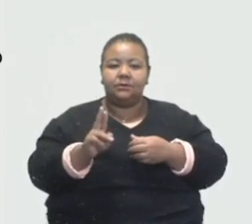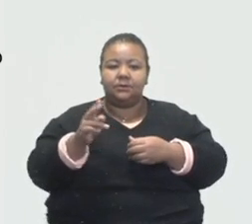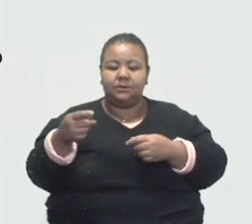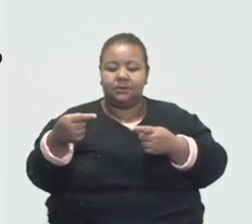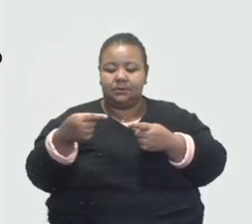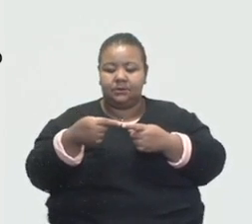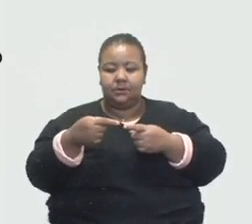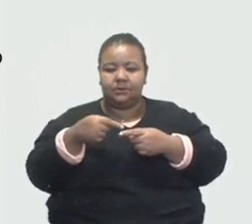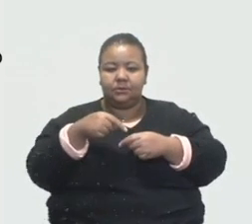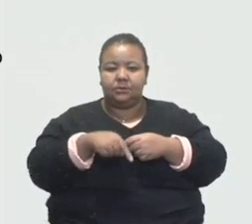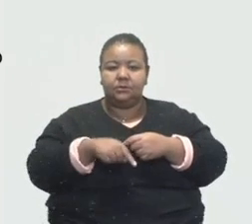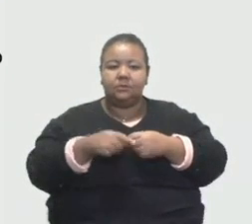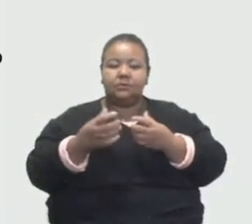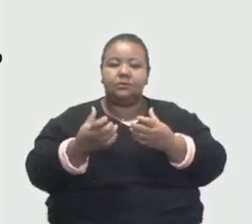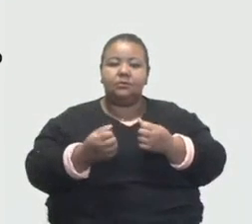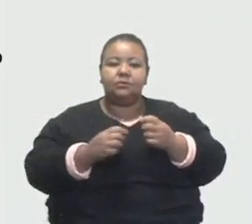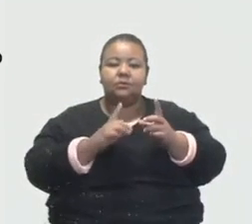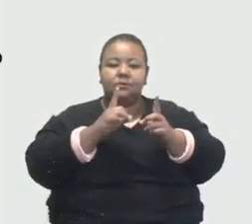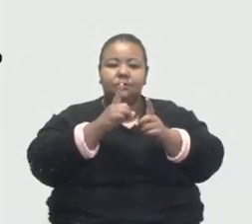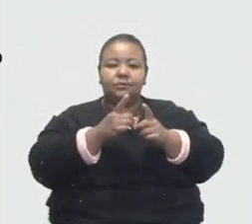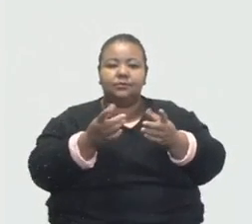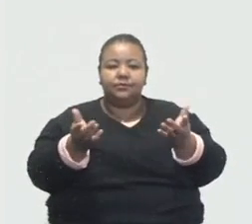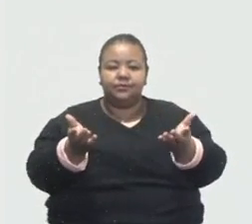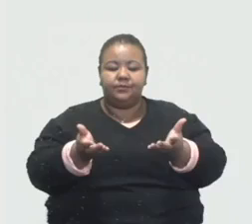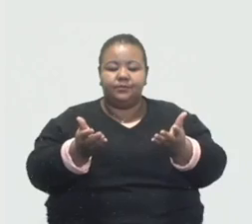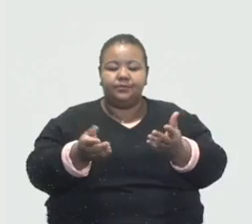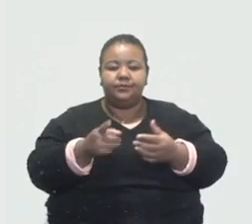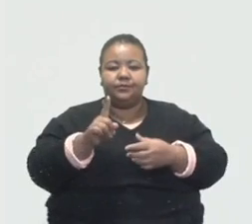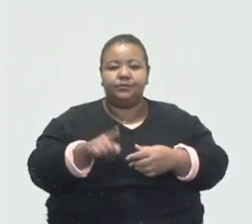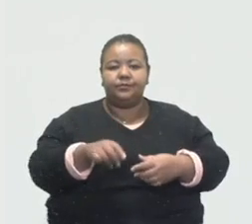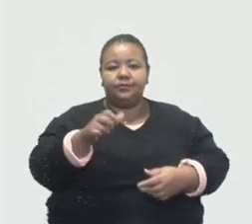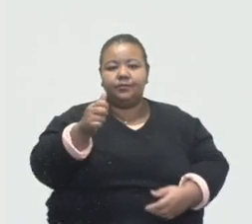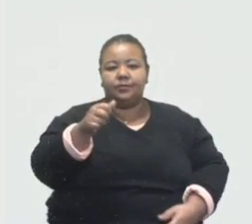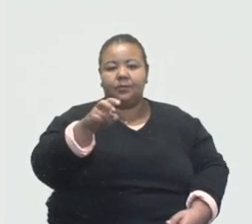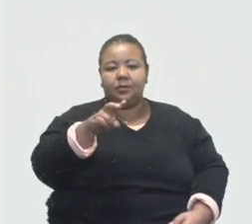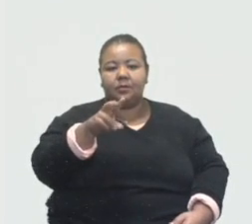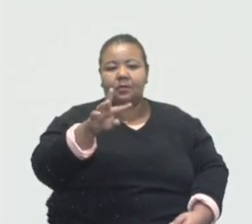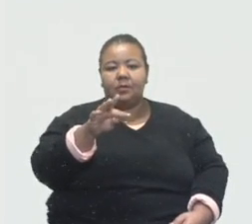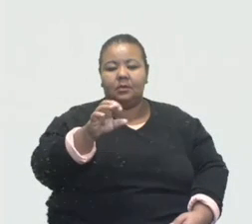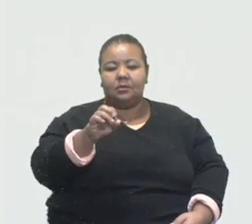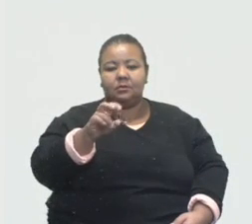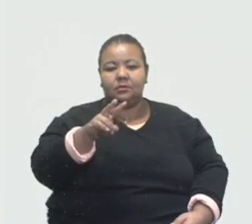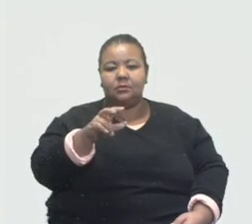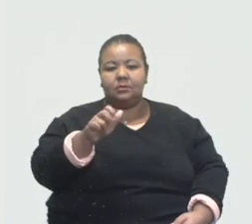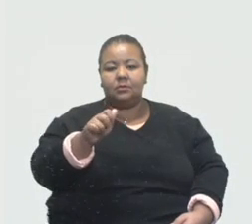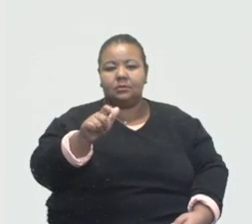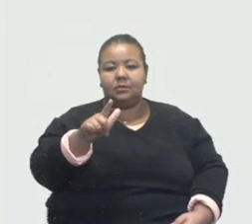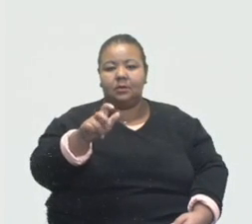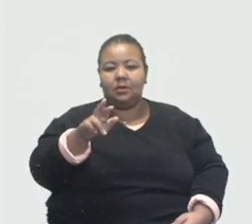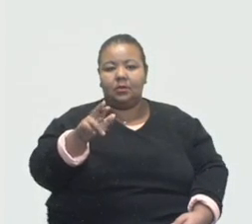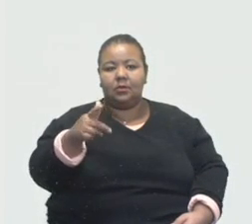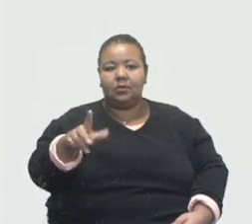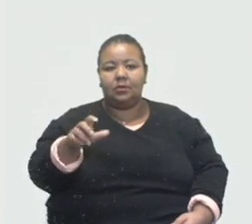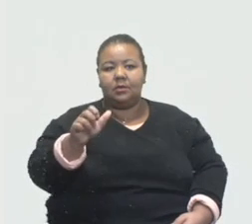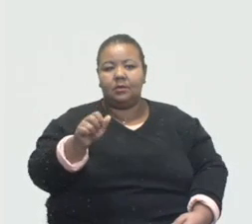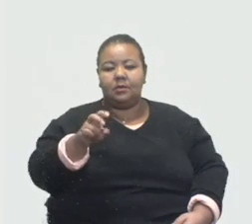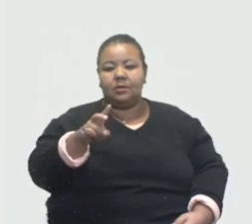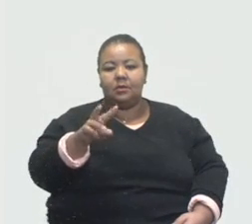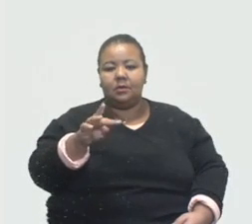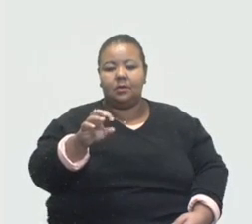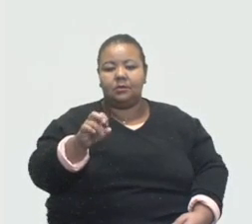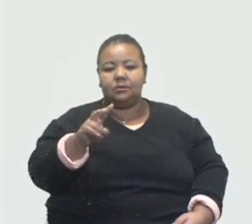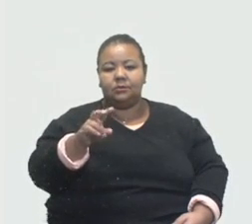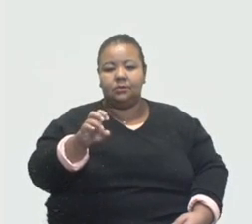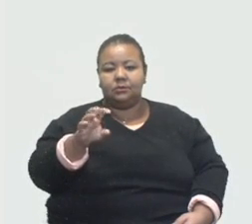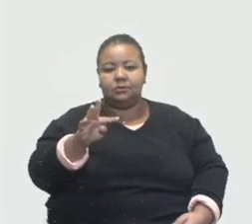vai? Então, a gente vai encontrar agora quais são os autovalores e autovetores. Então, nós temos aqui